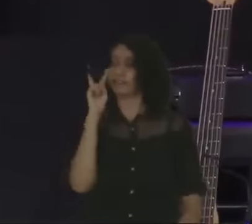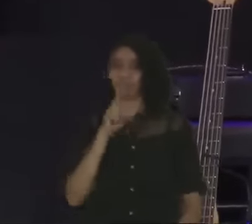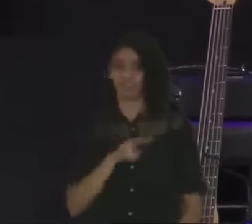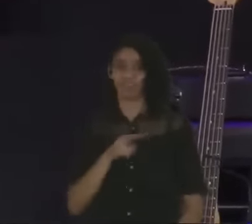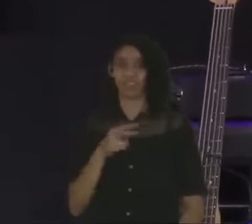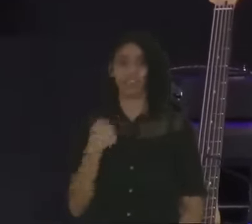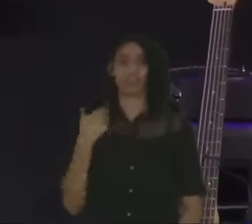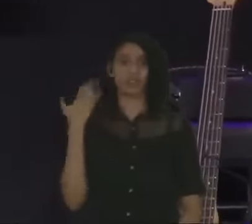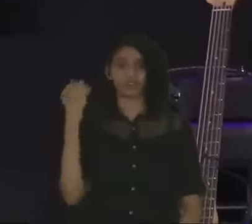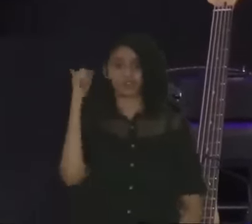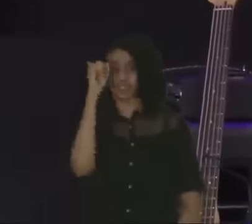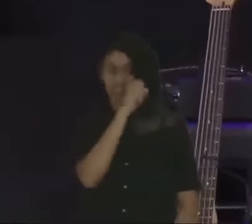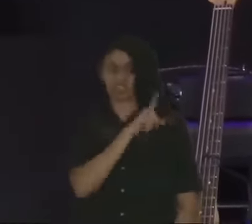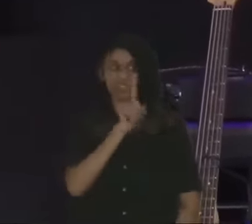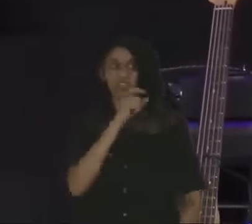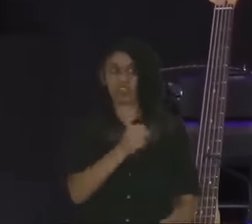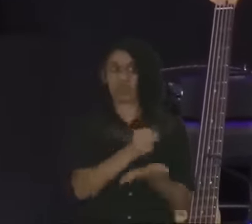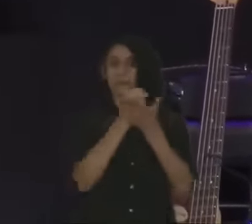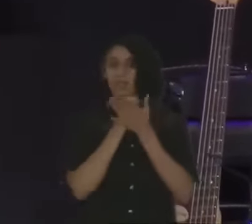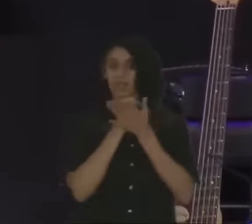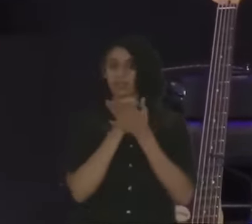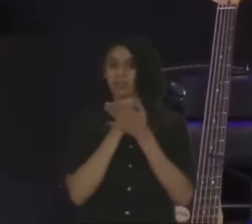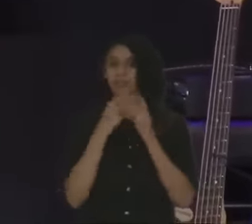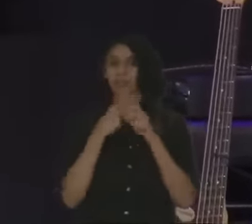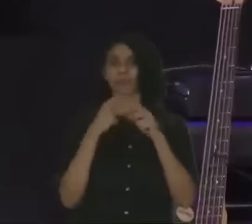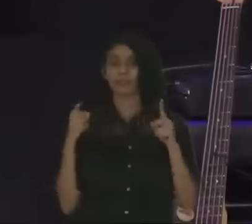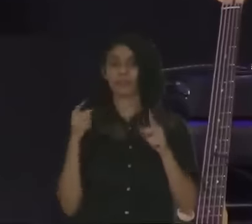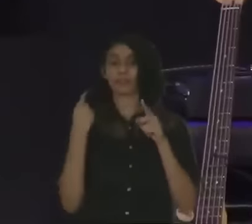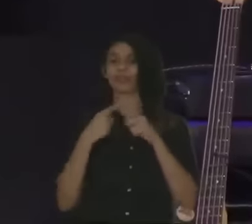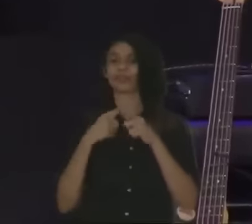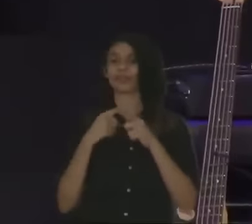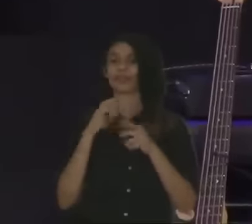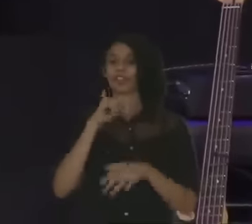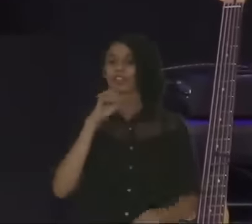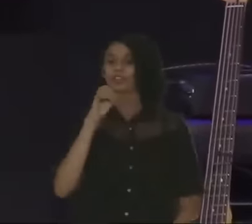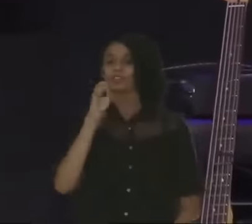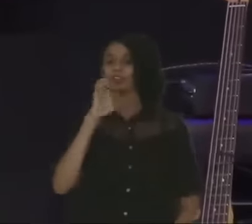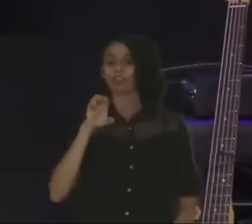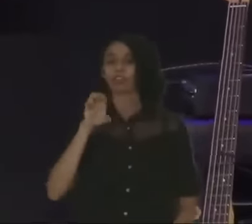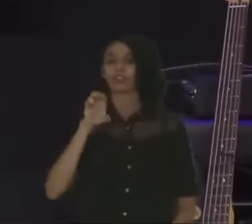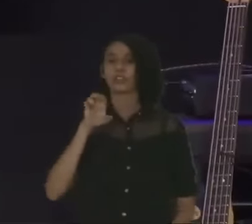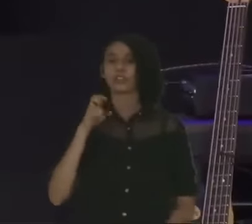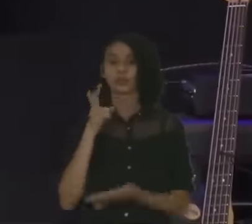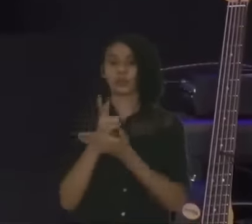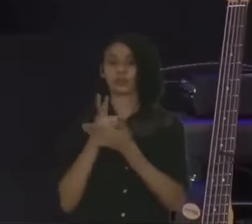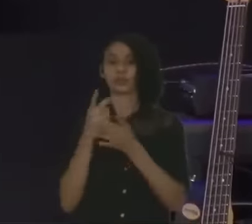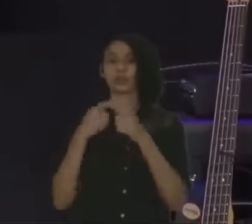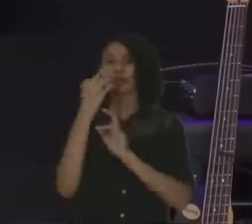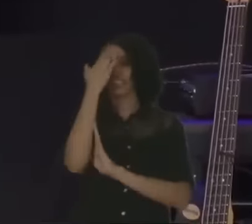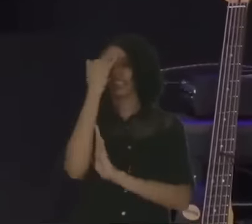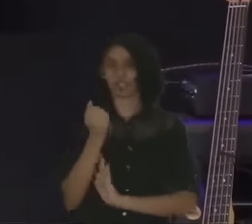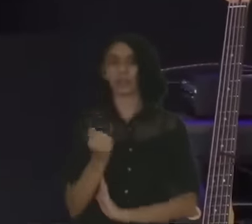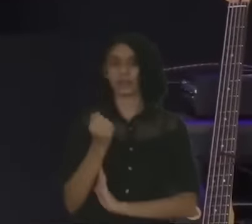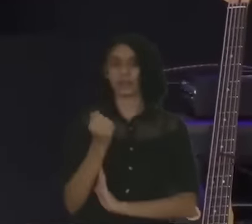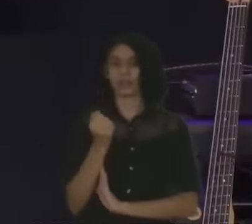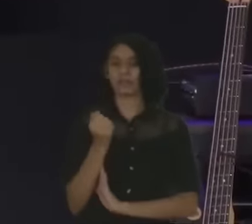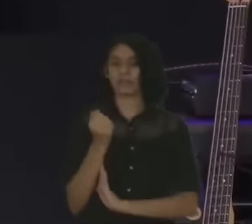porque ele sabia que permanecer levaria ele é um lugar alto sim para que ele fosse glorificado não